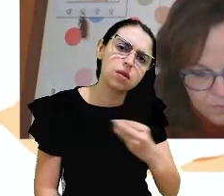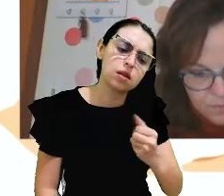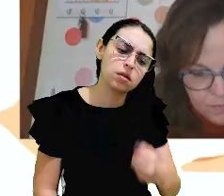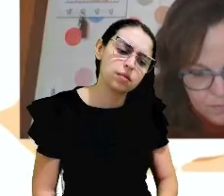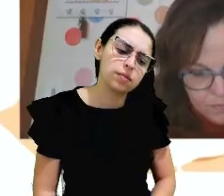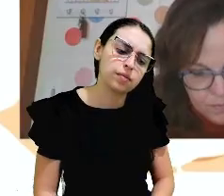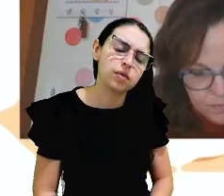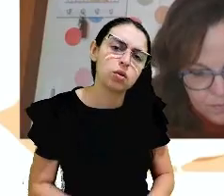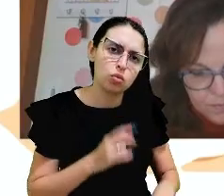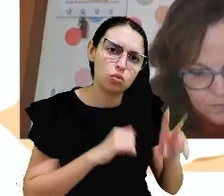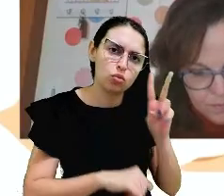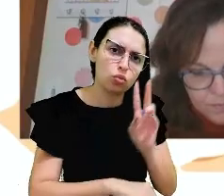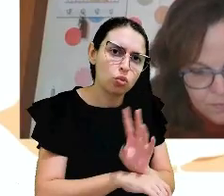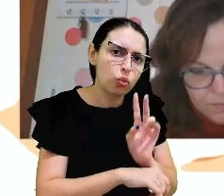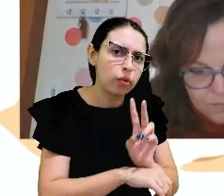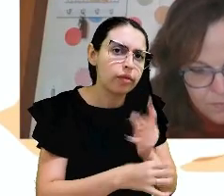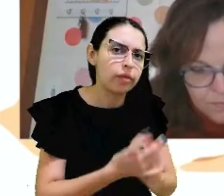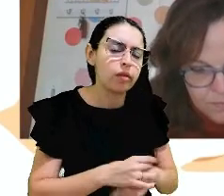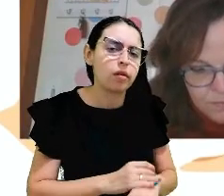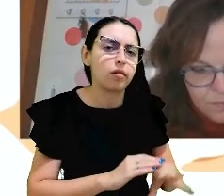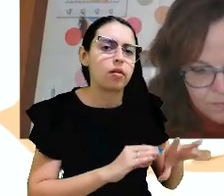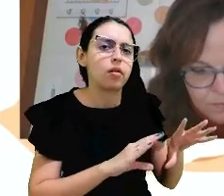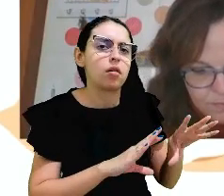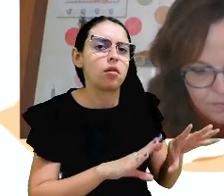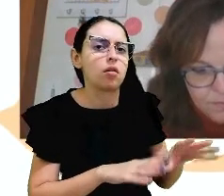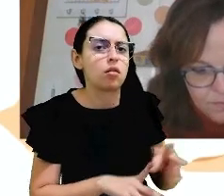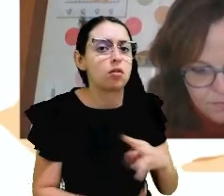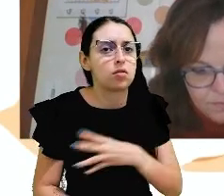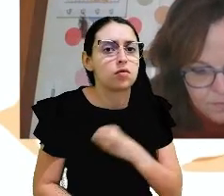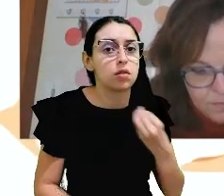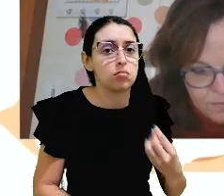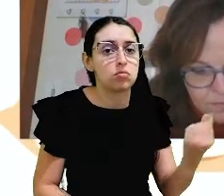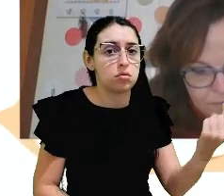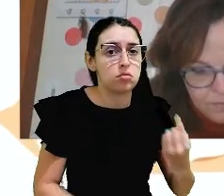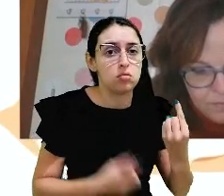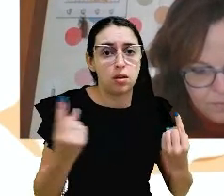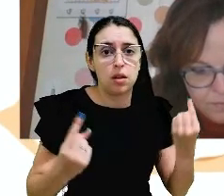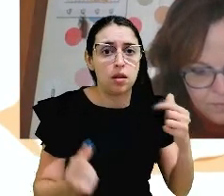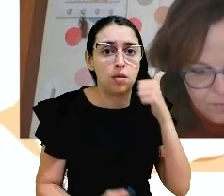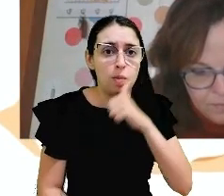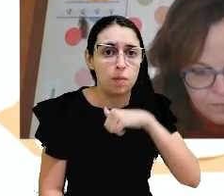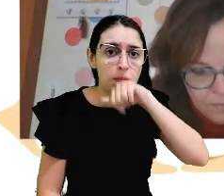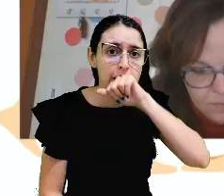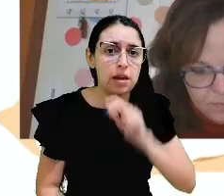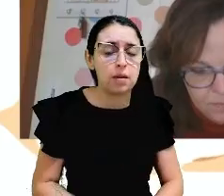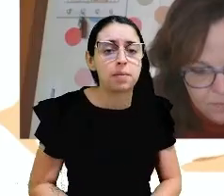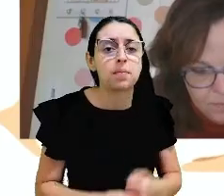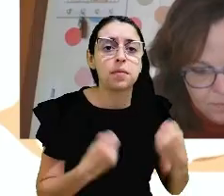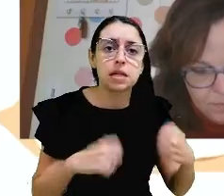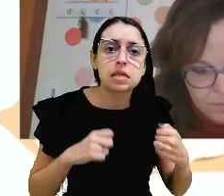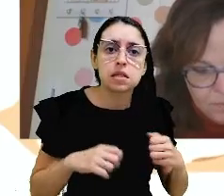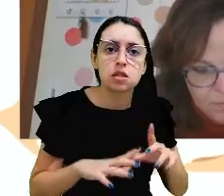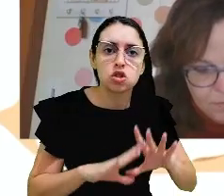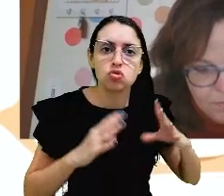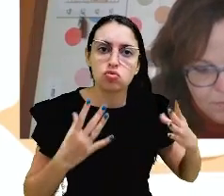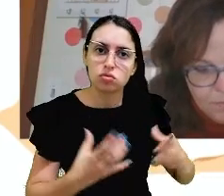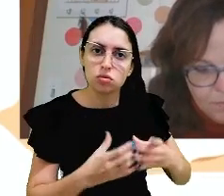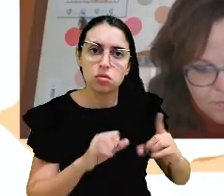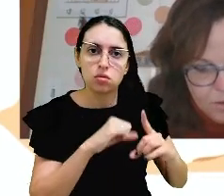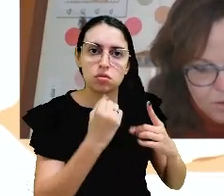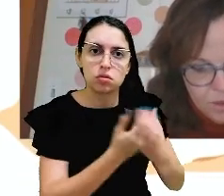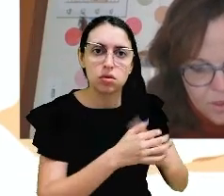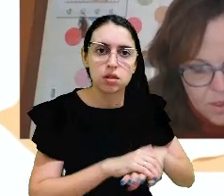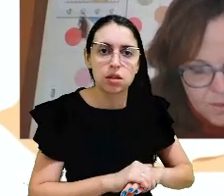e cuidar de filho é um problema também de cada mãe. A gente perde um pouco esse referencial de que a gente precisa de uma aldeia, né, para criar uma